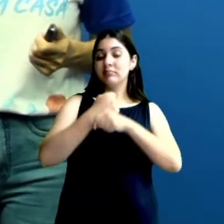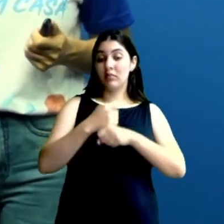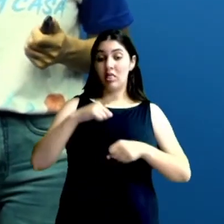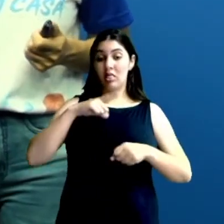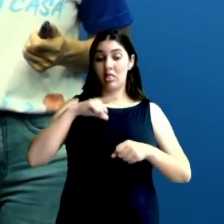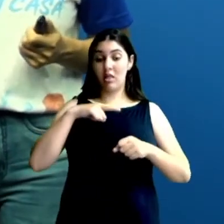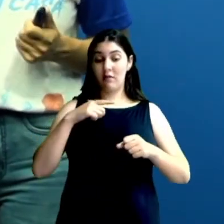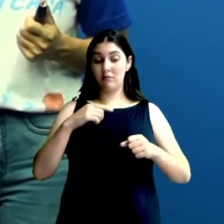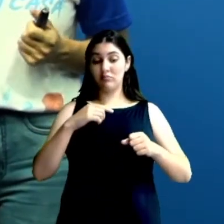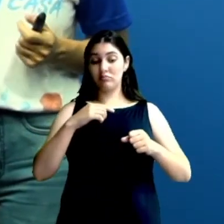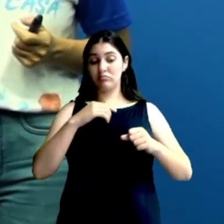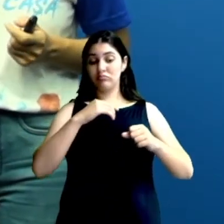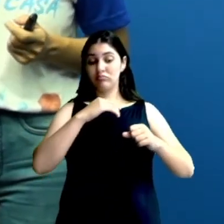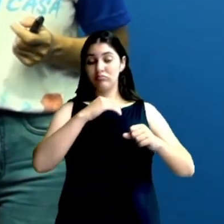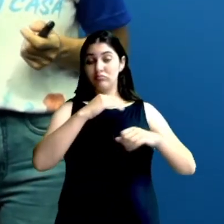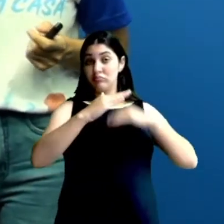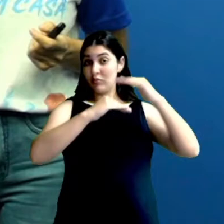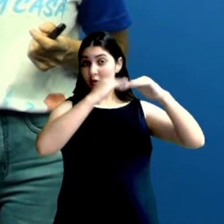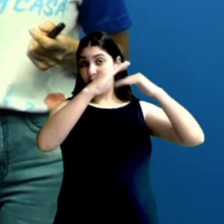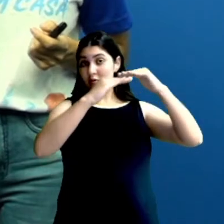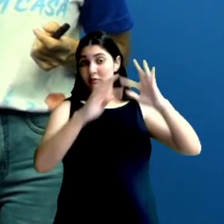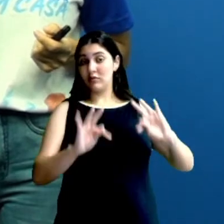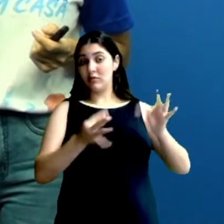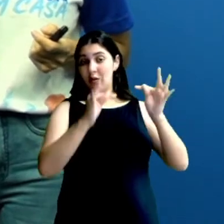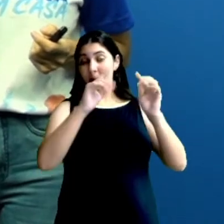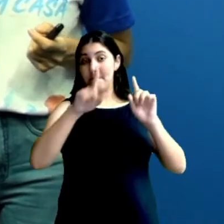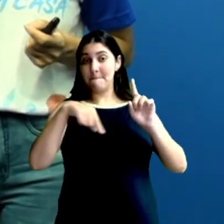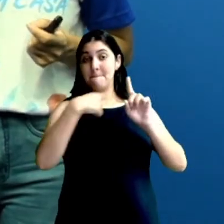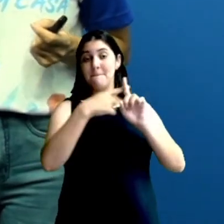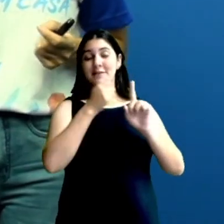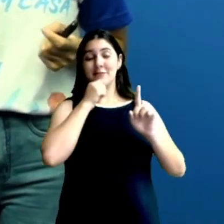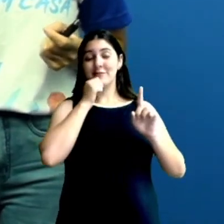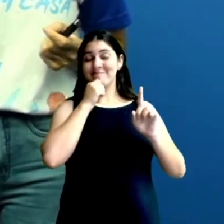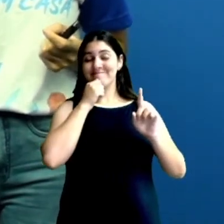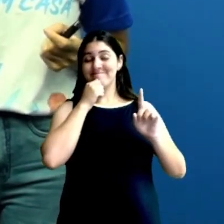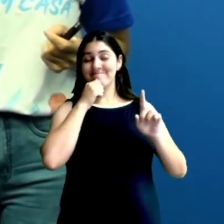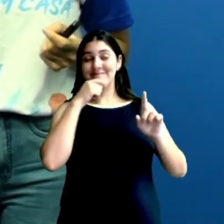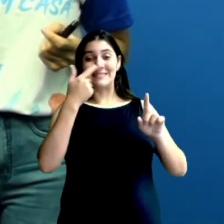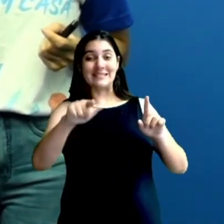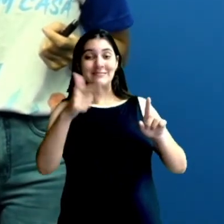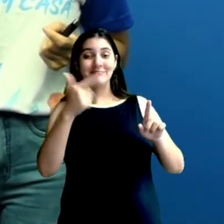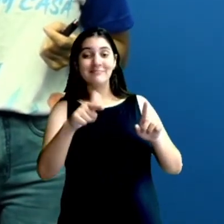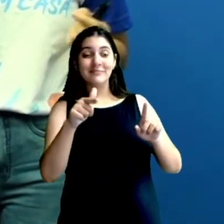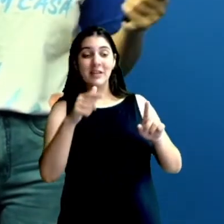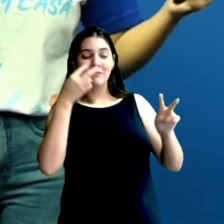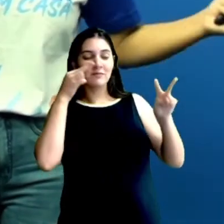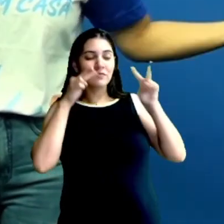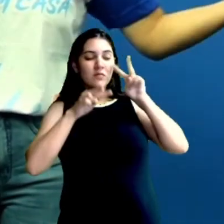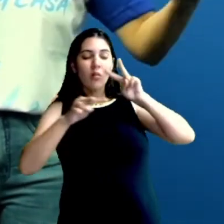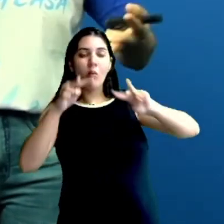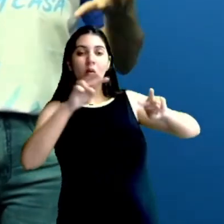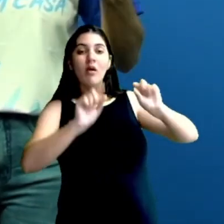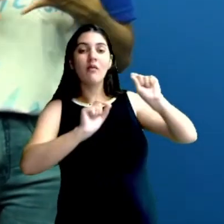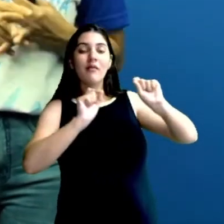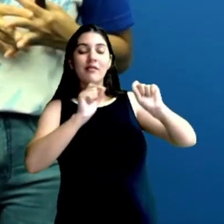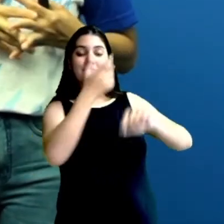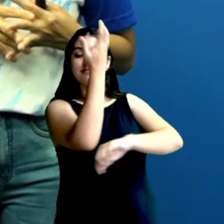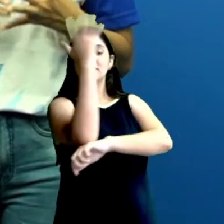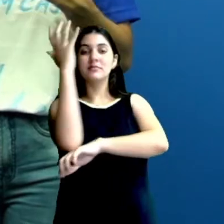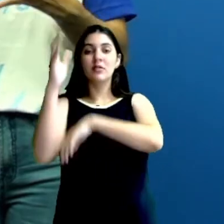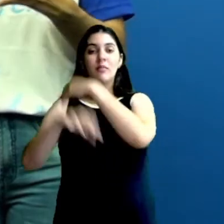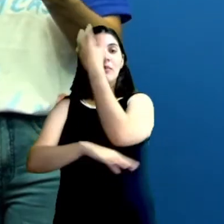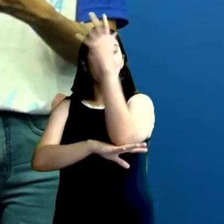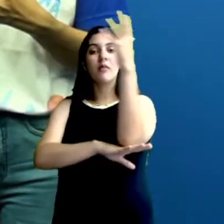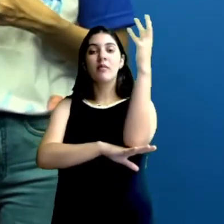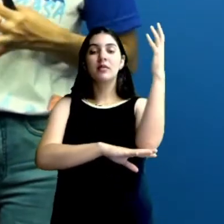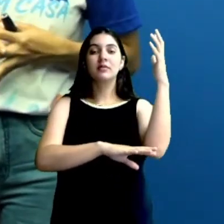houve uma evolução tecnológica, mas que ela não buscou, ou ela não teve esse olhar sobre o meio ambiente, a